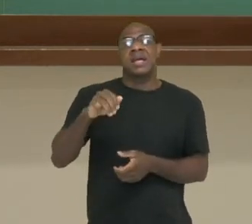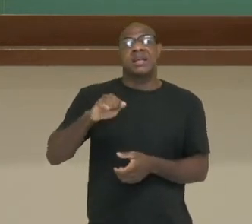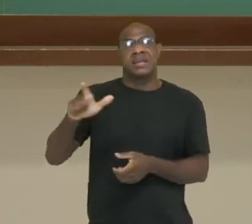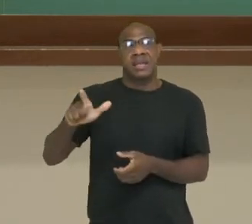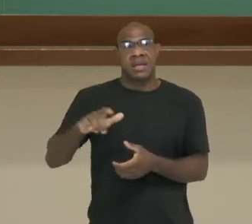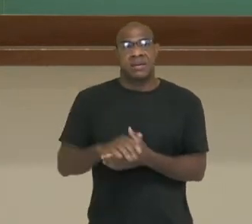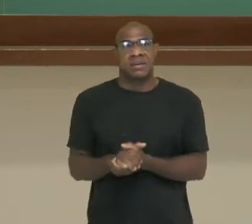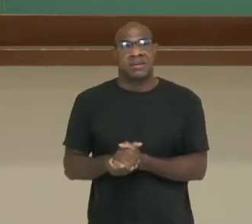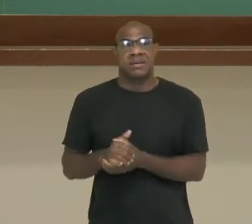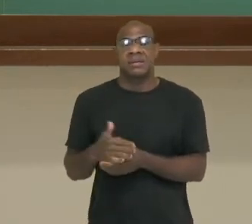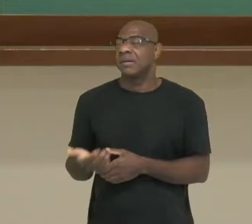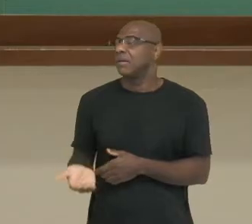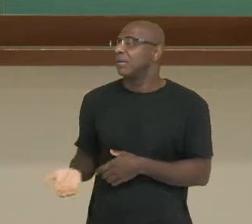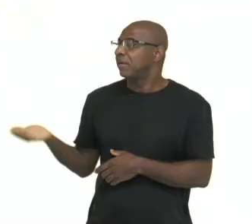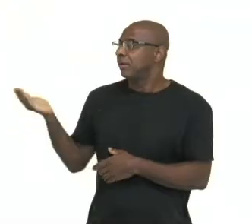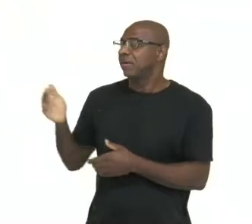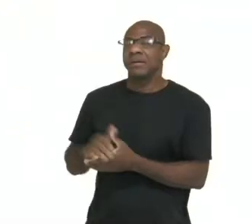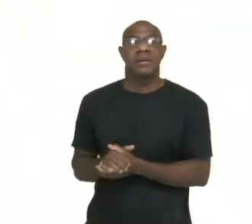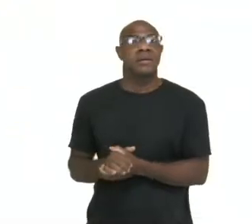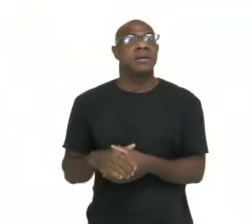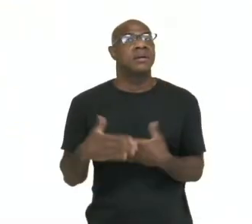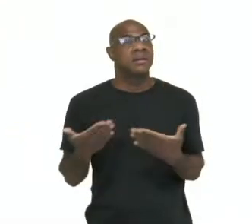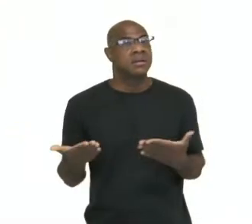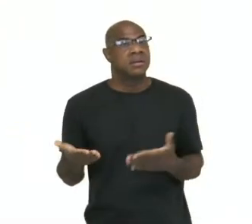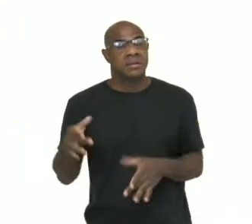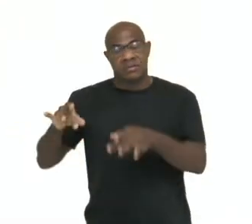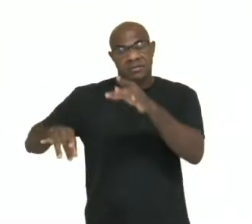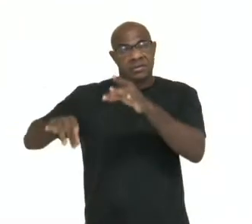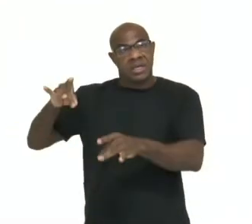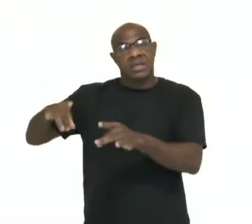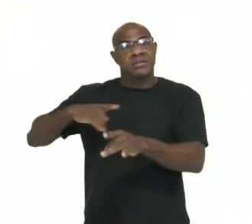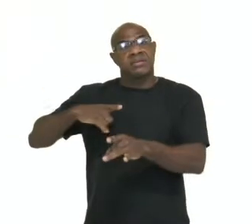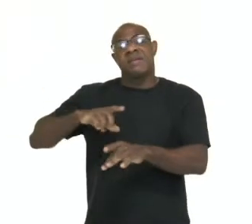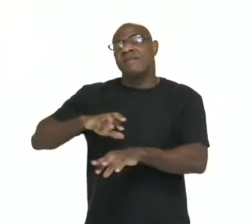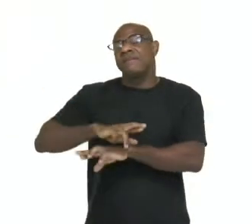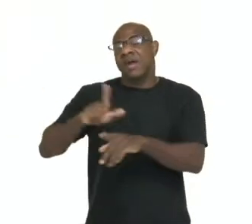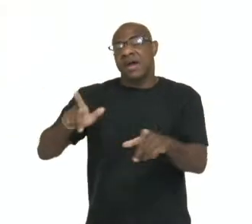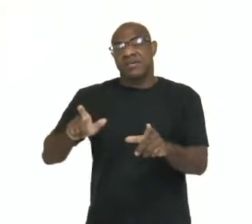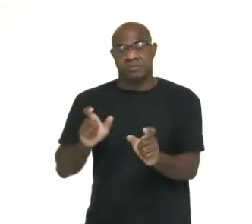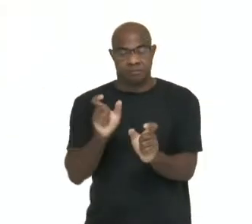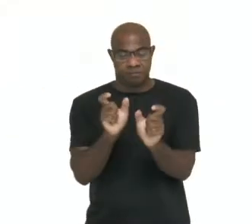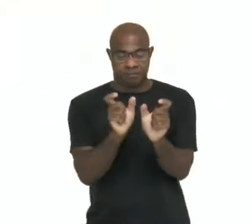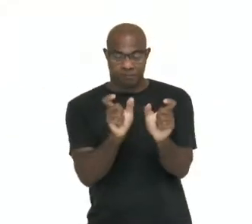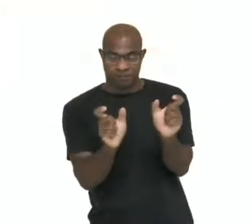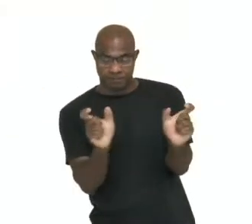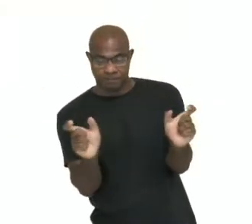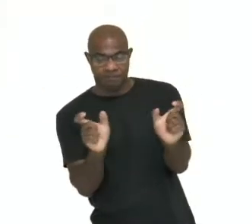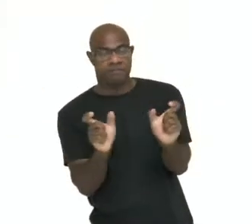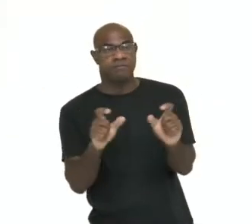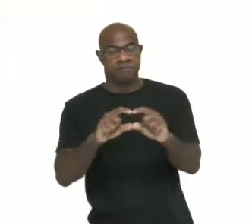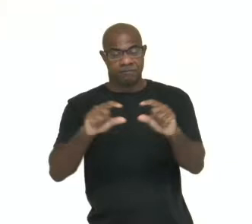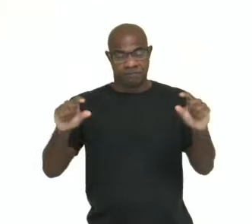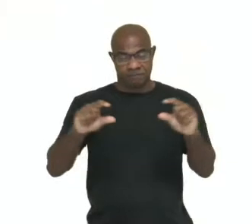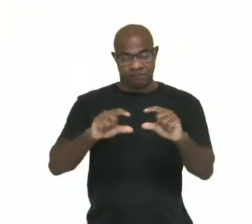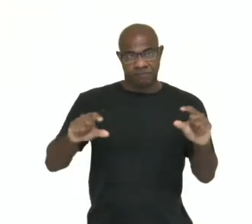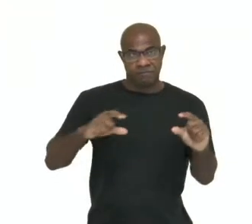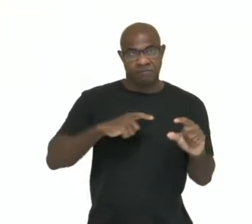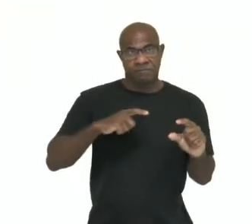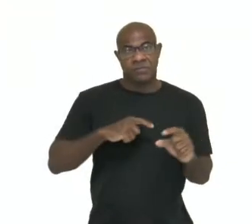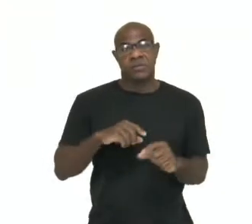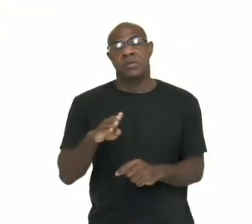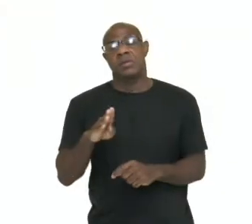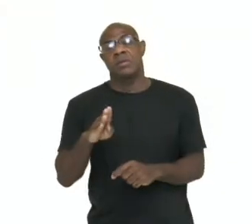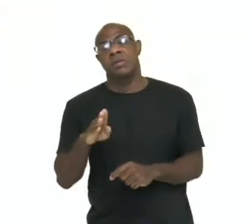Beijo, Hugo. Né? Então, esse espetáculo aqui, né, tinha vários trechos do teatro, né, do